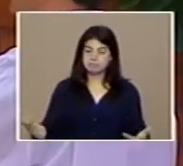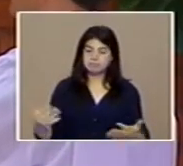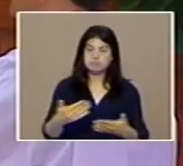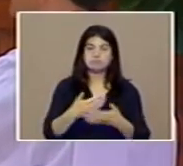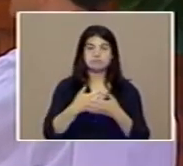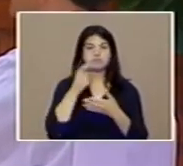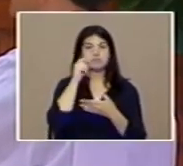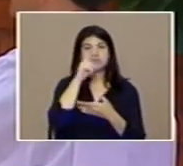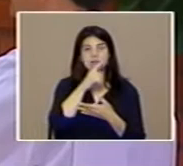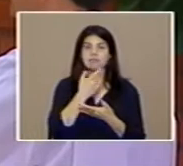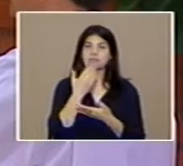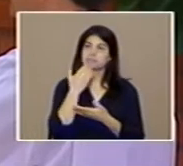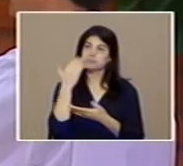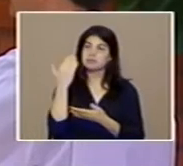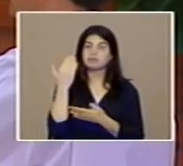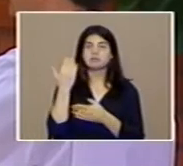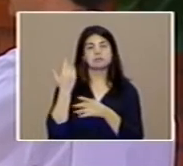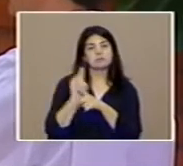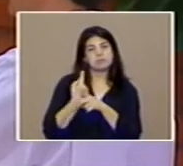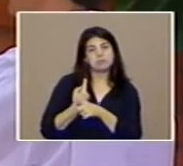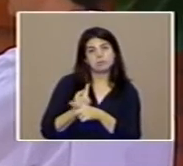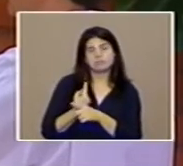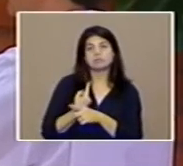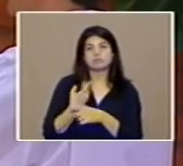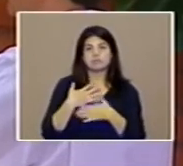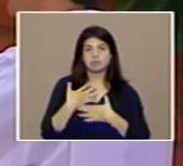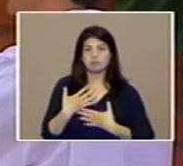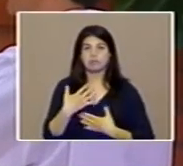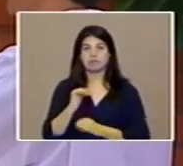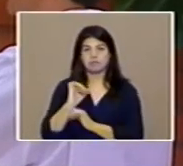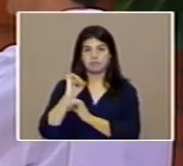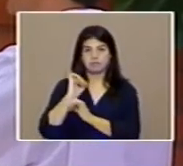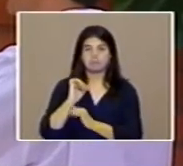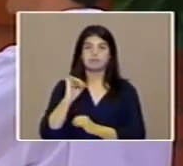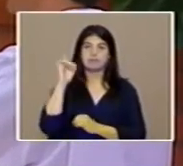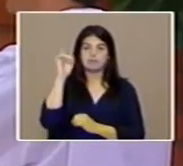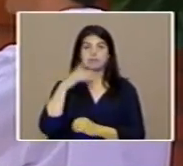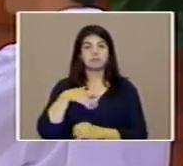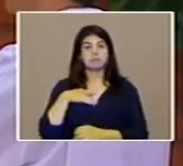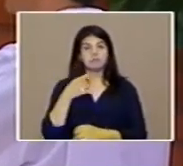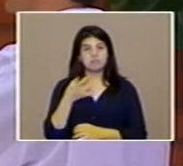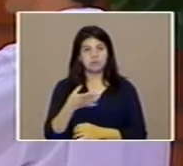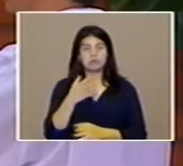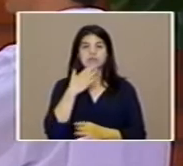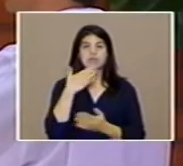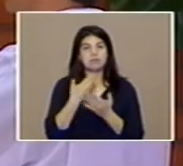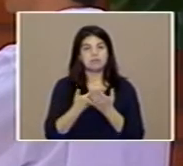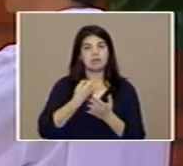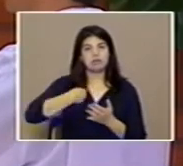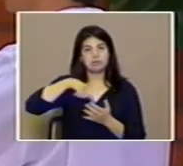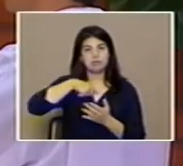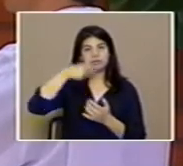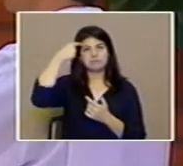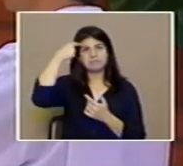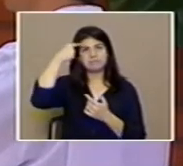muito além dos seus méritos e desejos pela vossa misericórdia libertai a nossa consciência de toda a